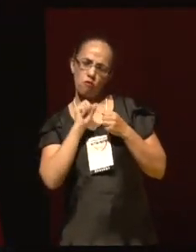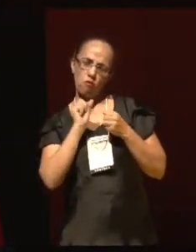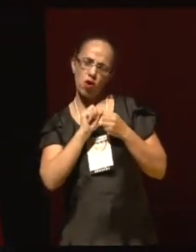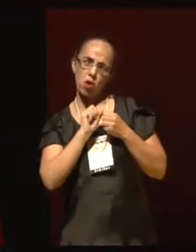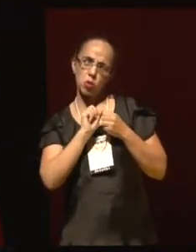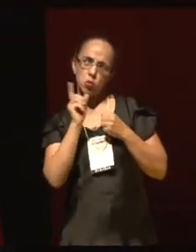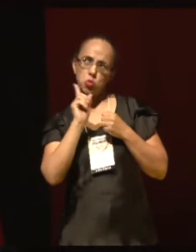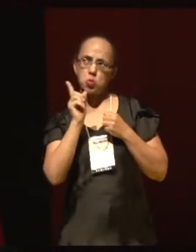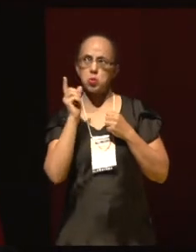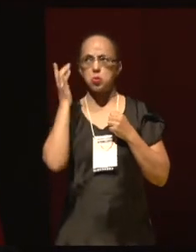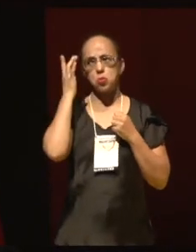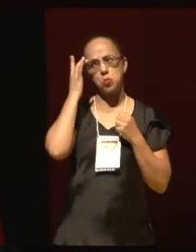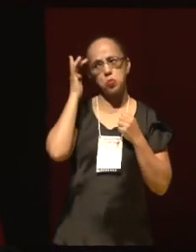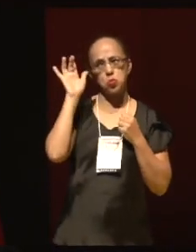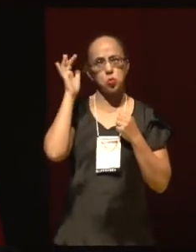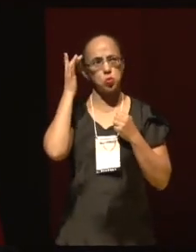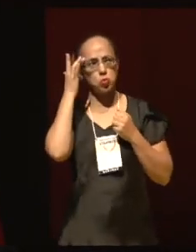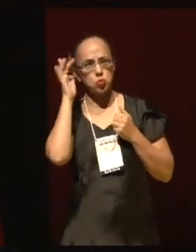situação?